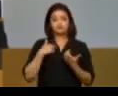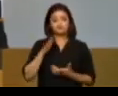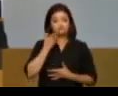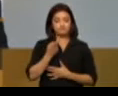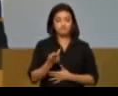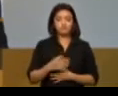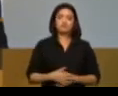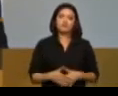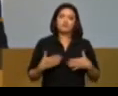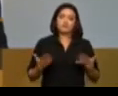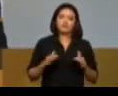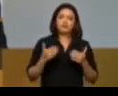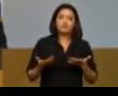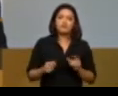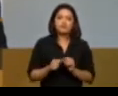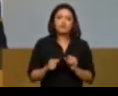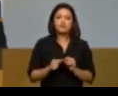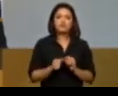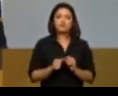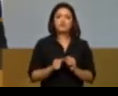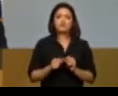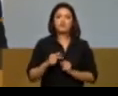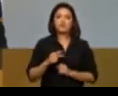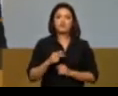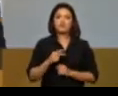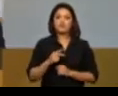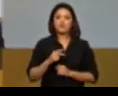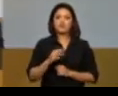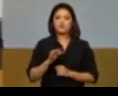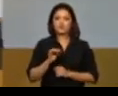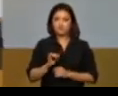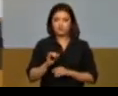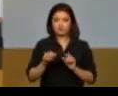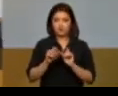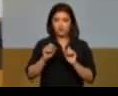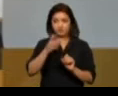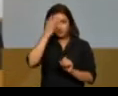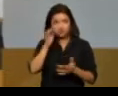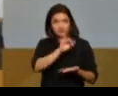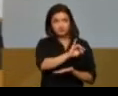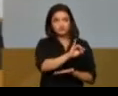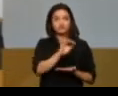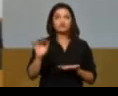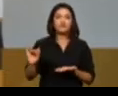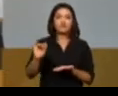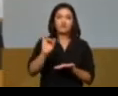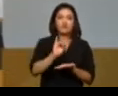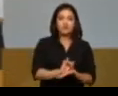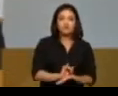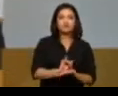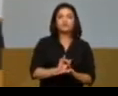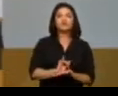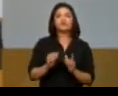engenheiro. Ao adotar o PPI, você permite que o importador traga esse derivado de fora e faça concorrência com a